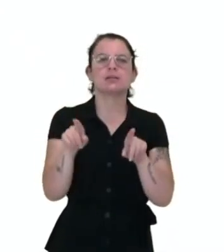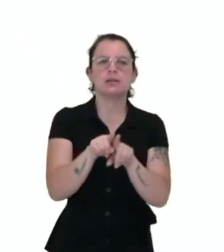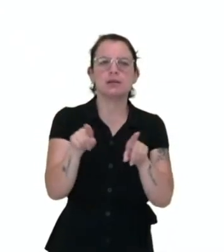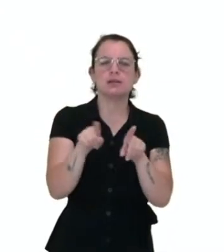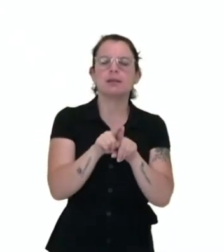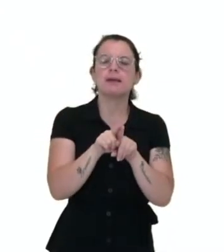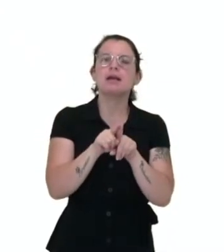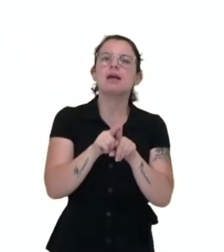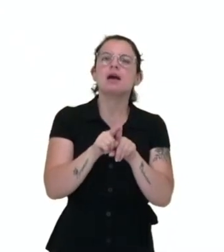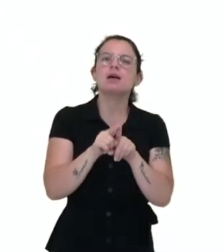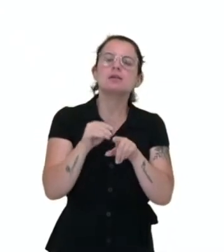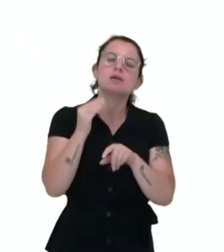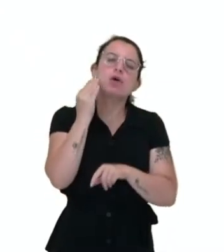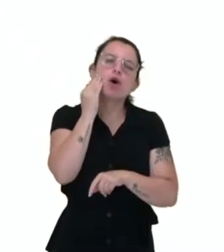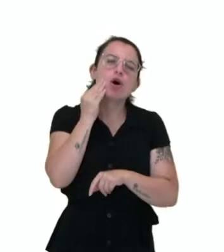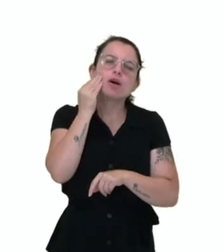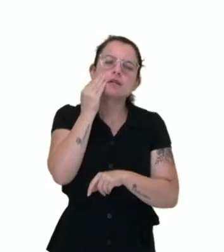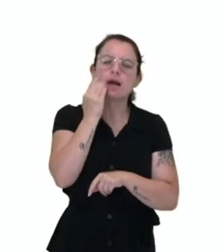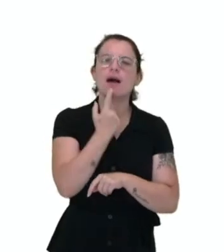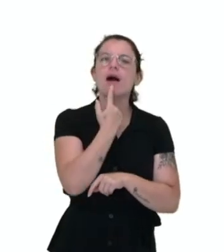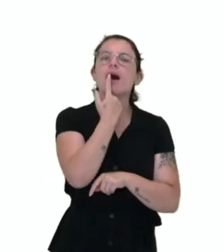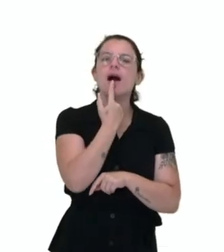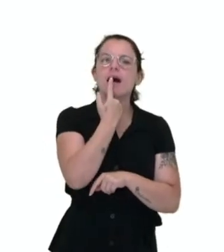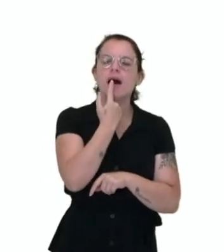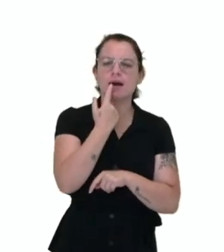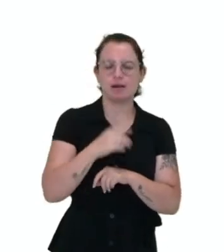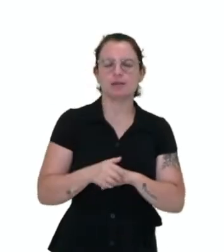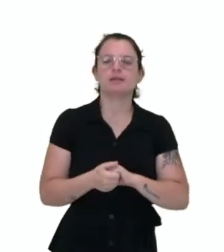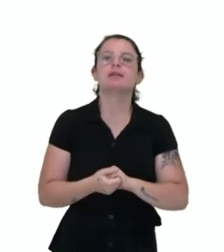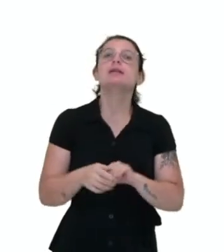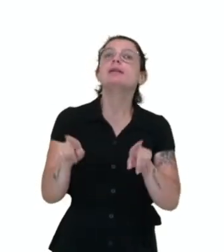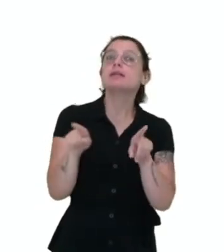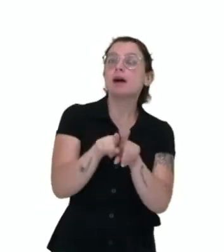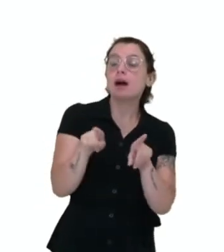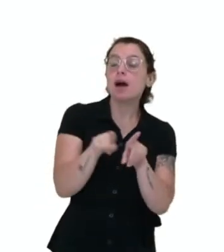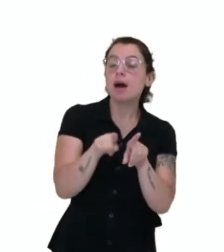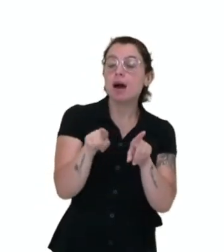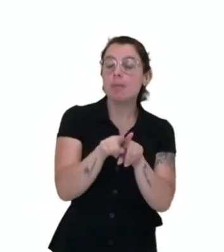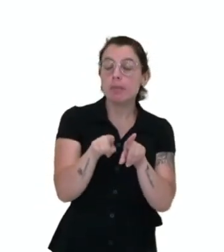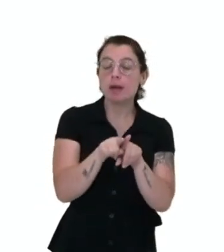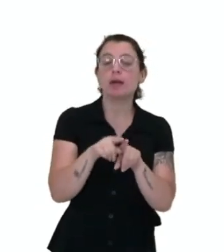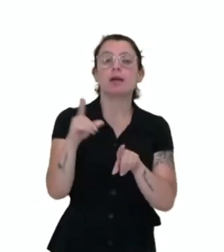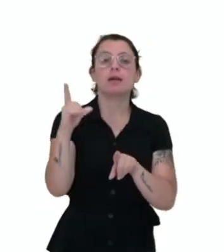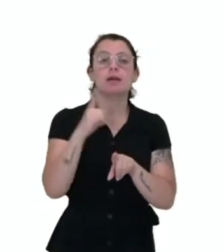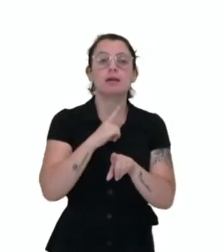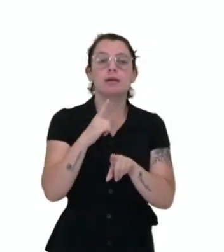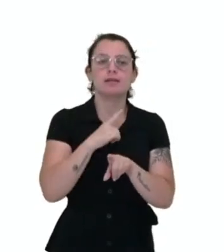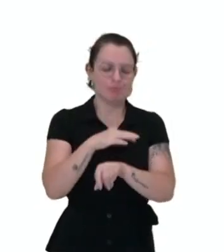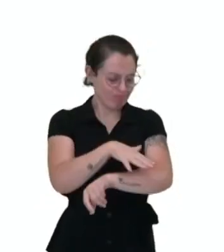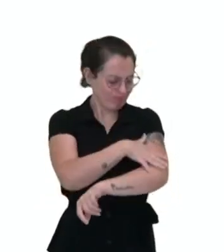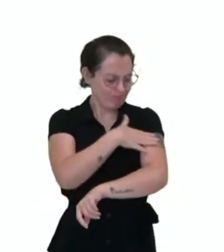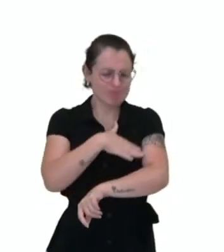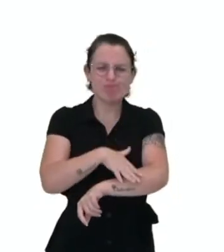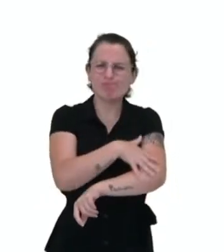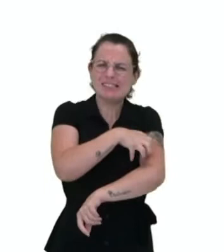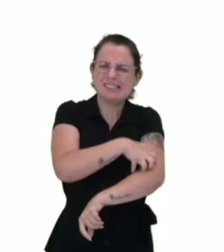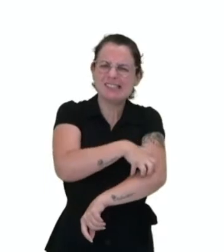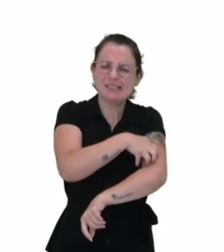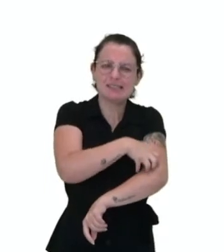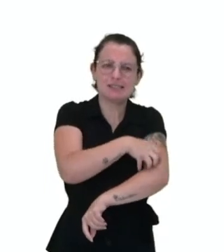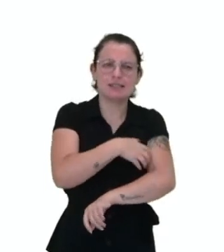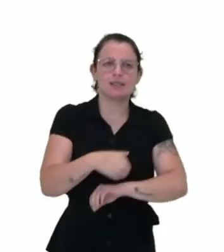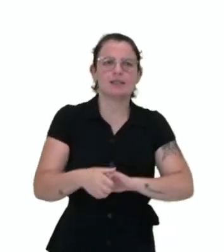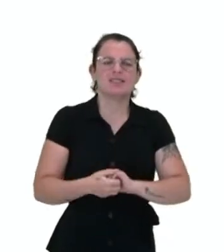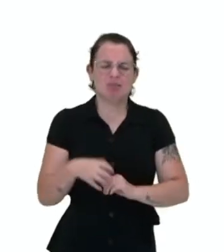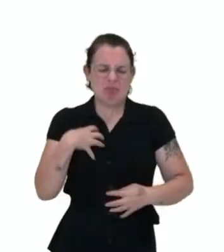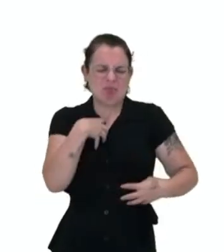da boca e uma erupção cutânea característica e um mal-estar danado. Qual